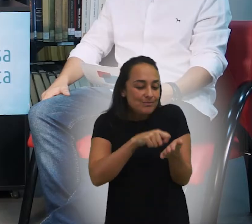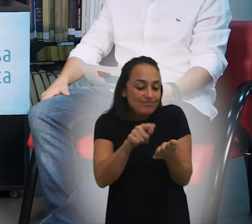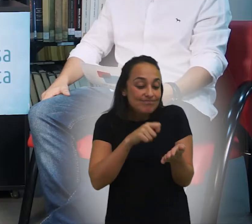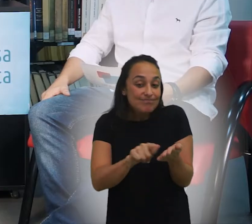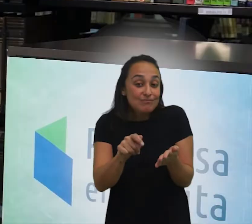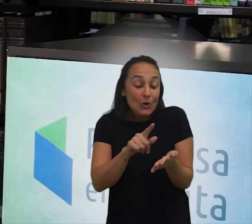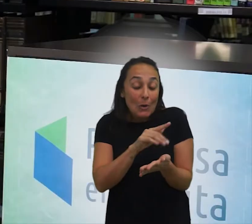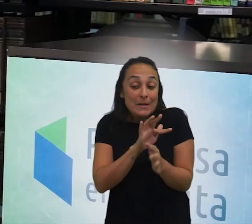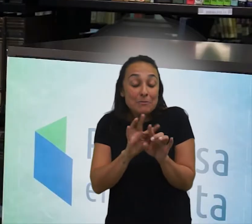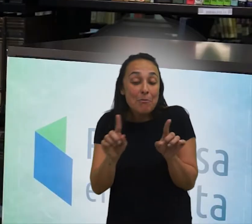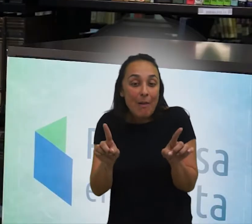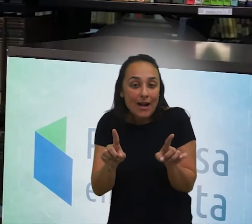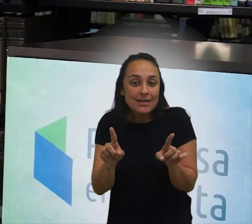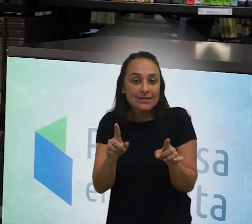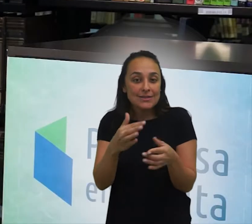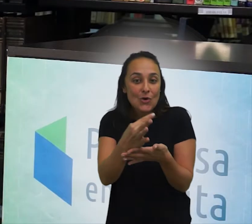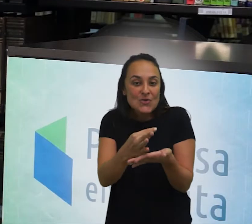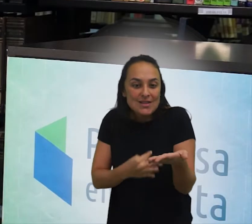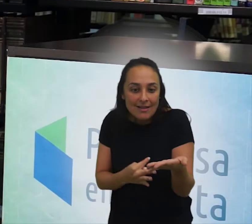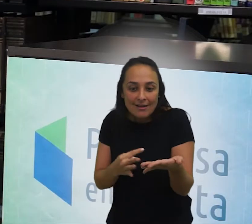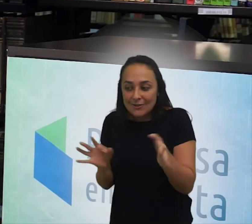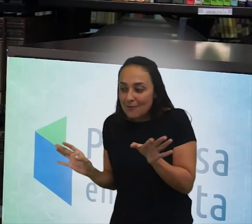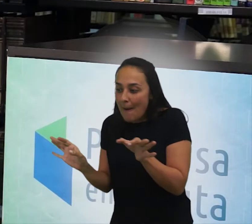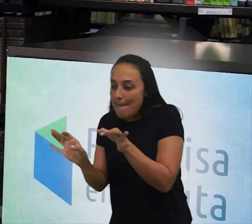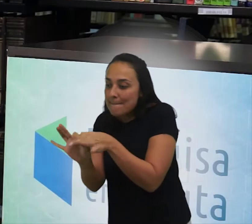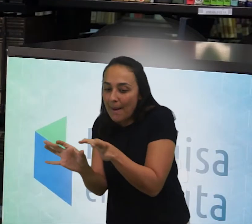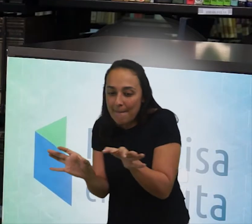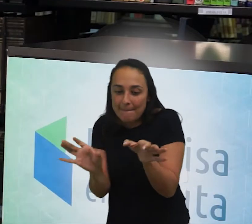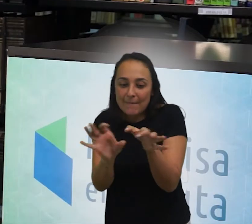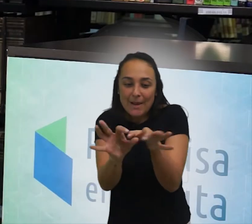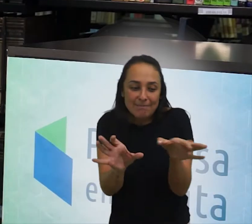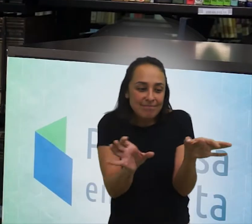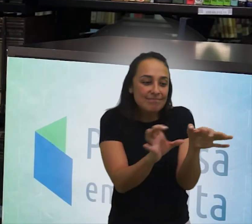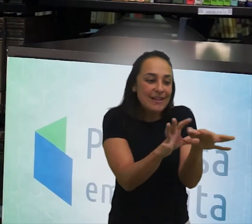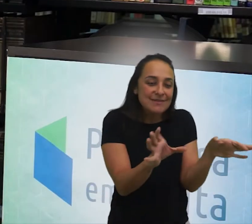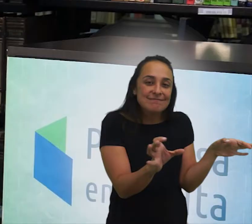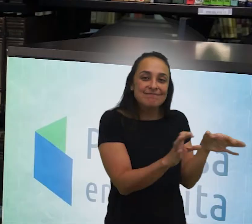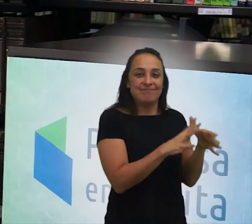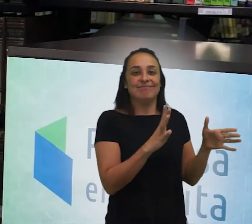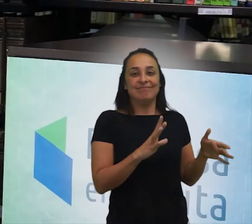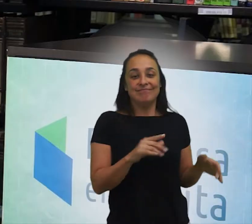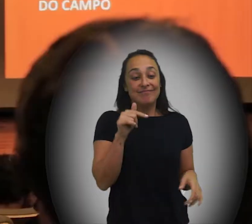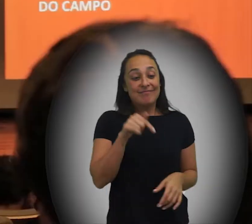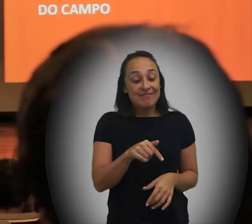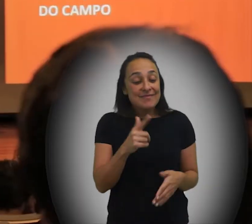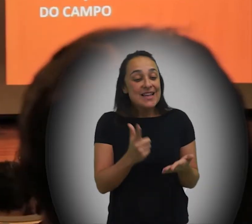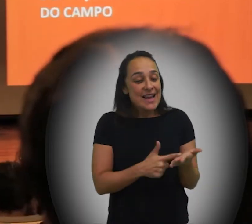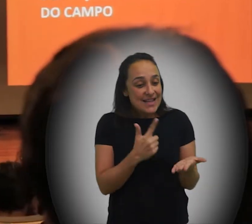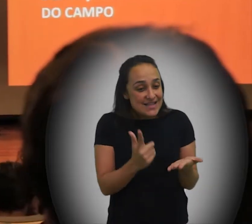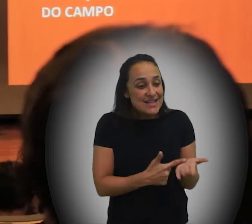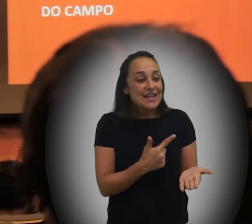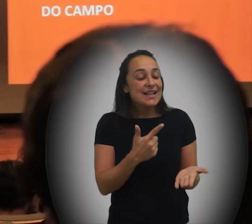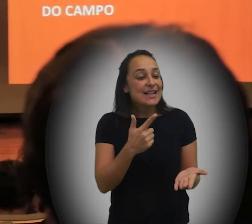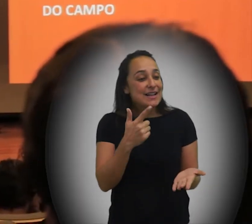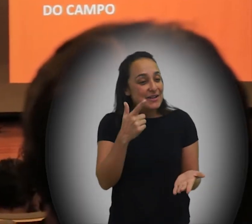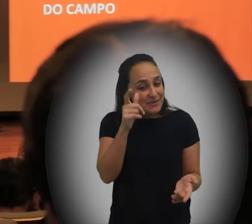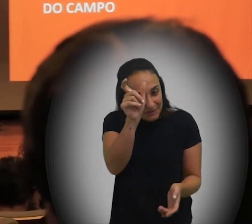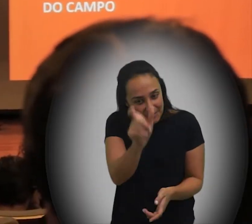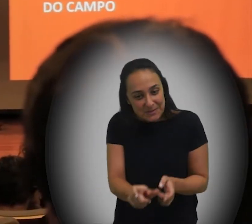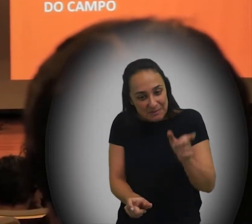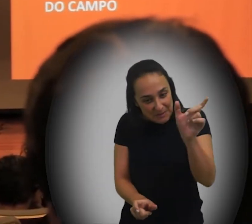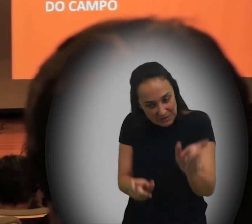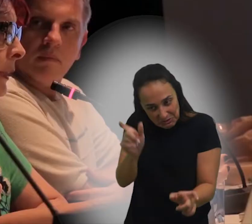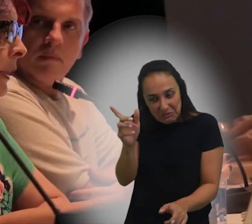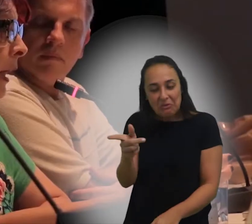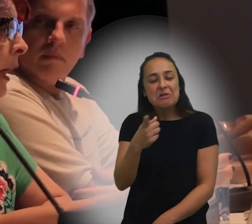é um livro que tem tido muito boa repercussão e que deu origem ao seminário de Relações Sistêmicas da Arte e deu origem a uma